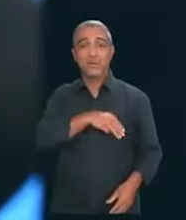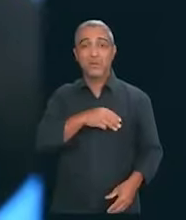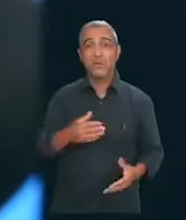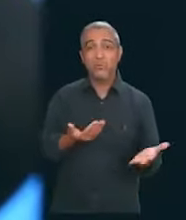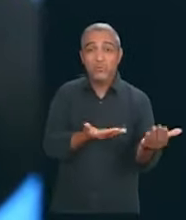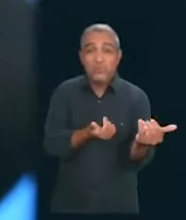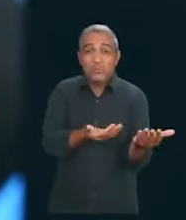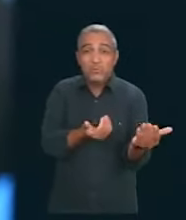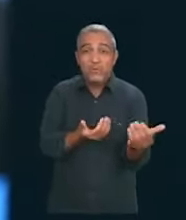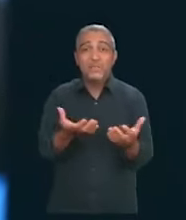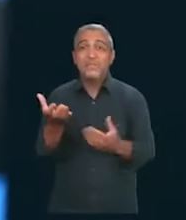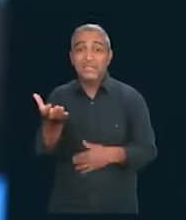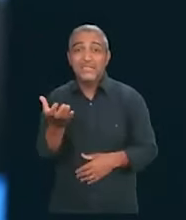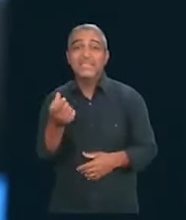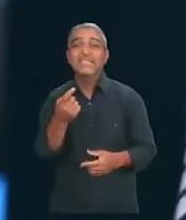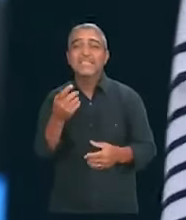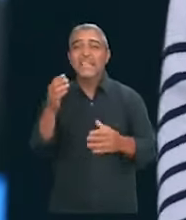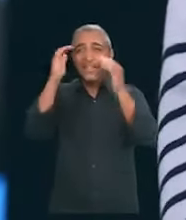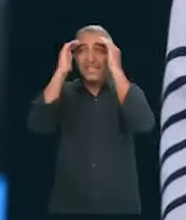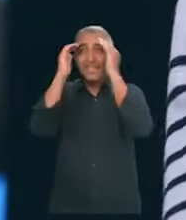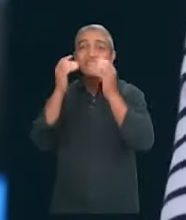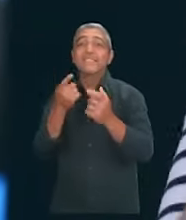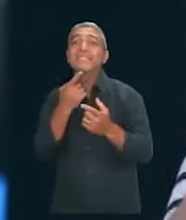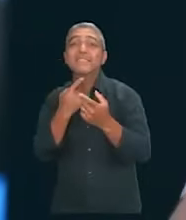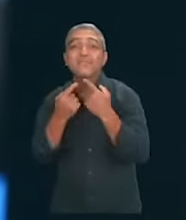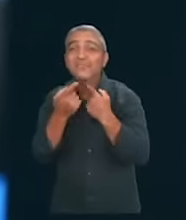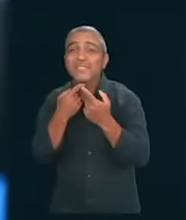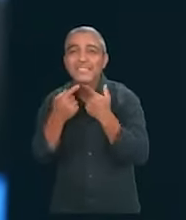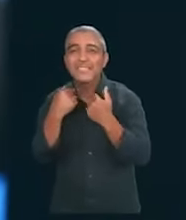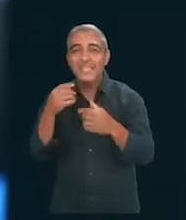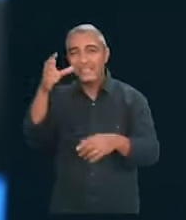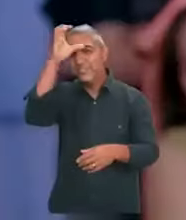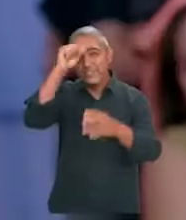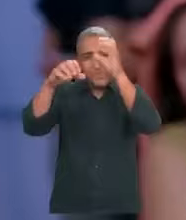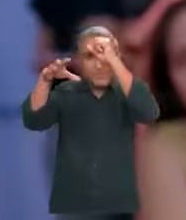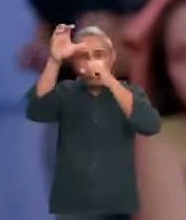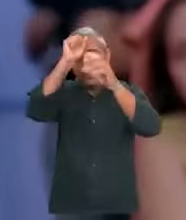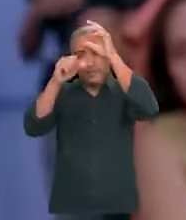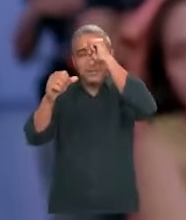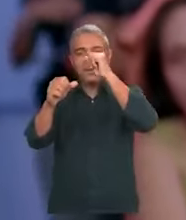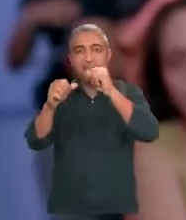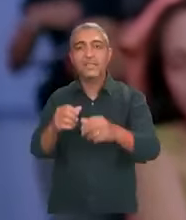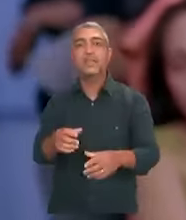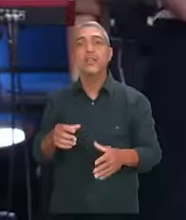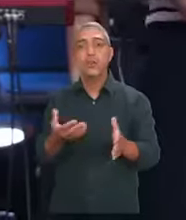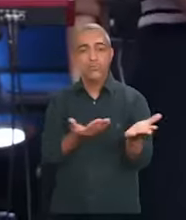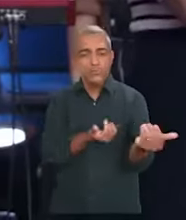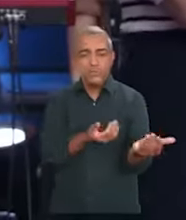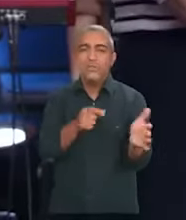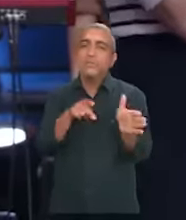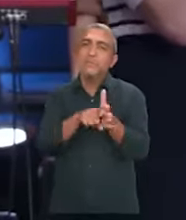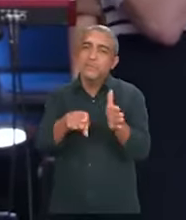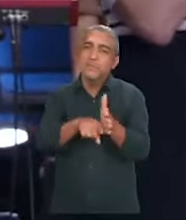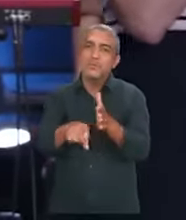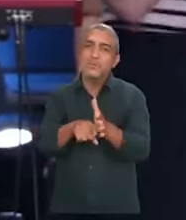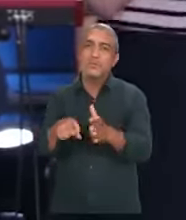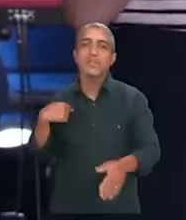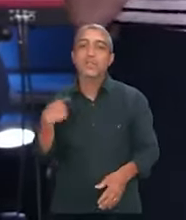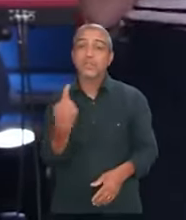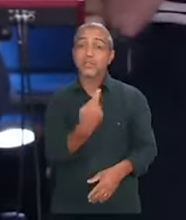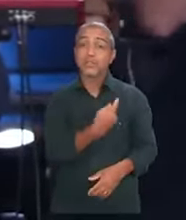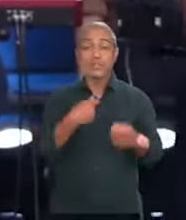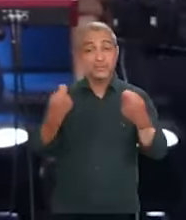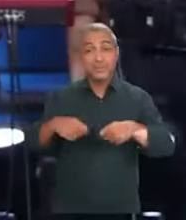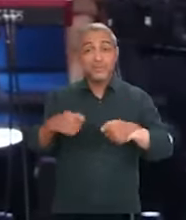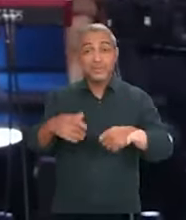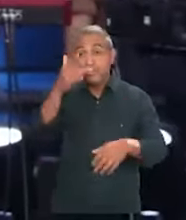estão muito abertos, eles conversam com a gente, eles recebem a palavra. O que falta mesmo, gente, é a gente para